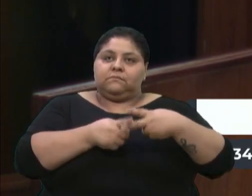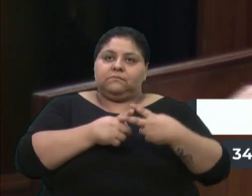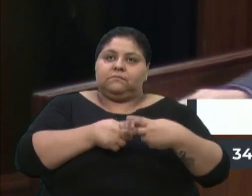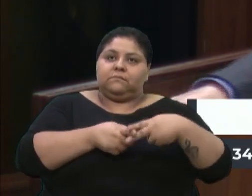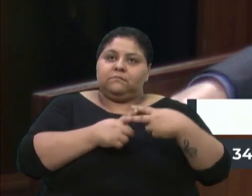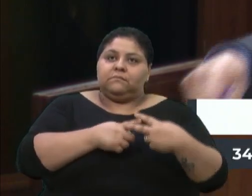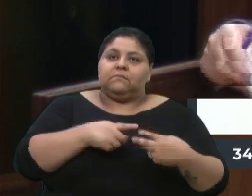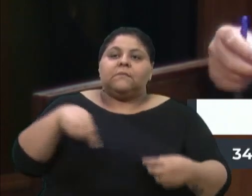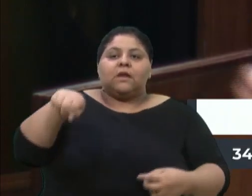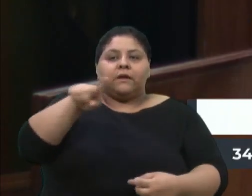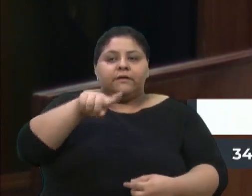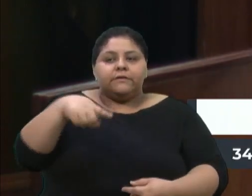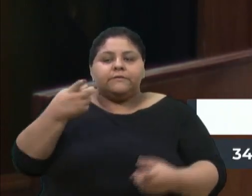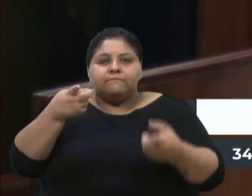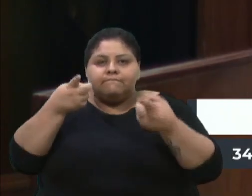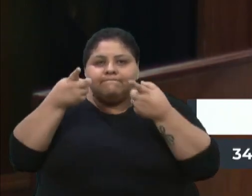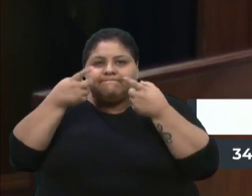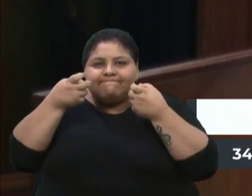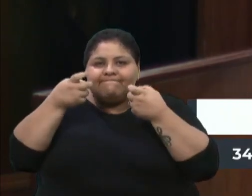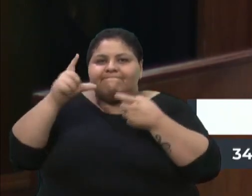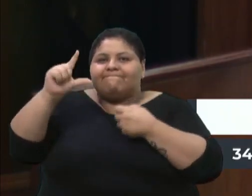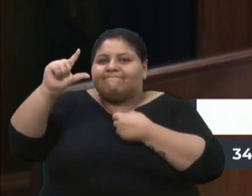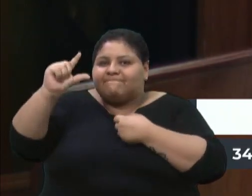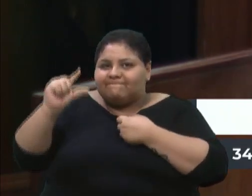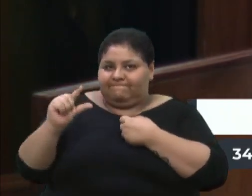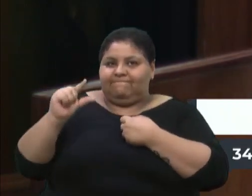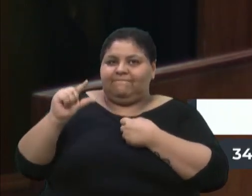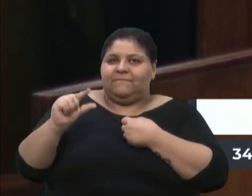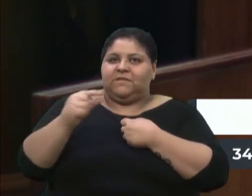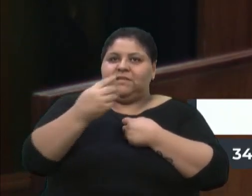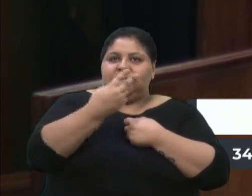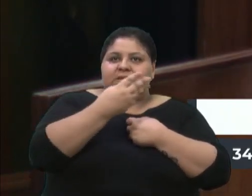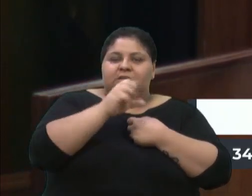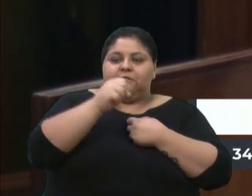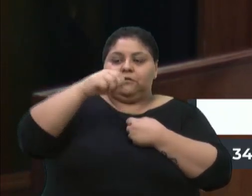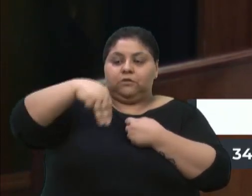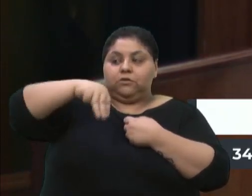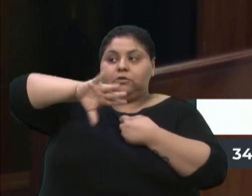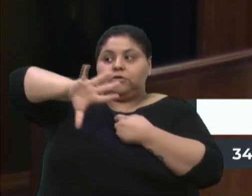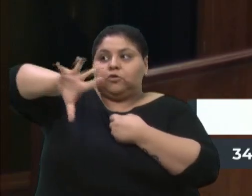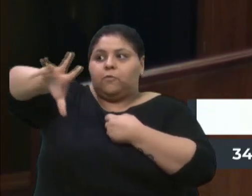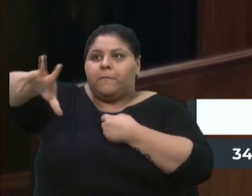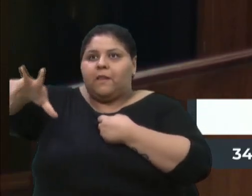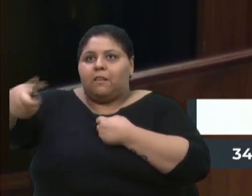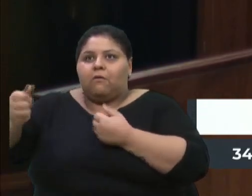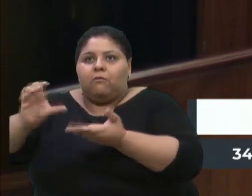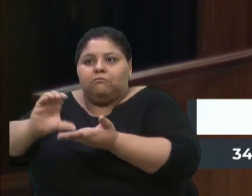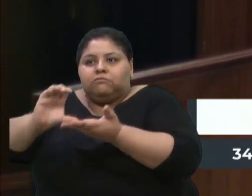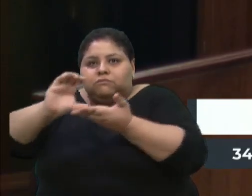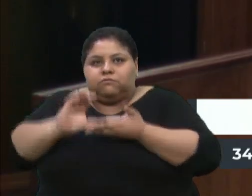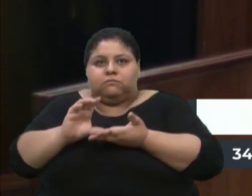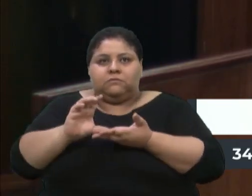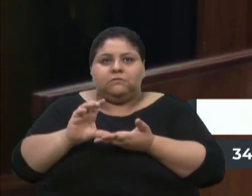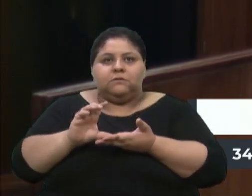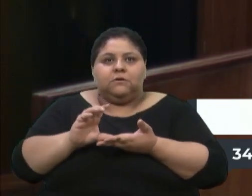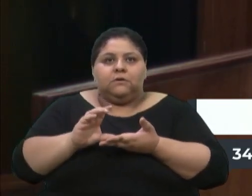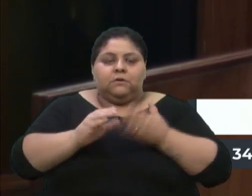gente percebe aqui redução, 38 milhões de investimentos em infraestrutura.